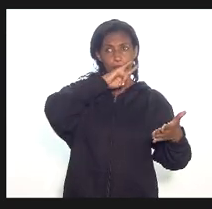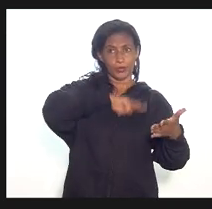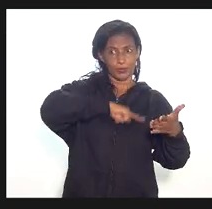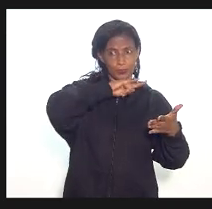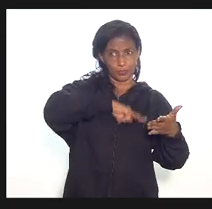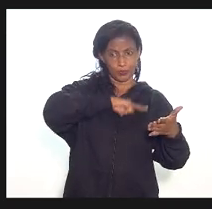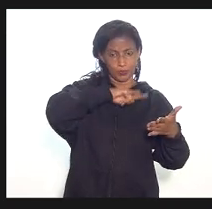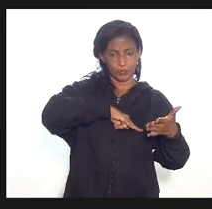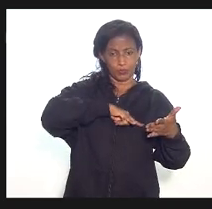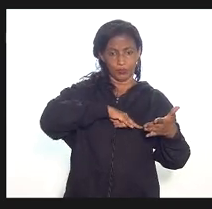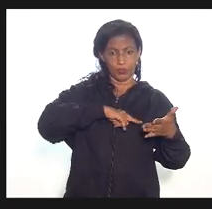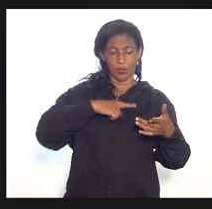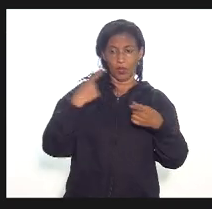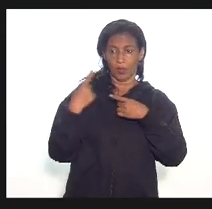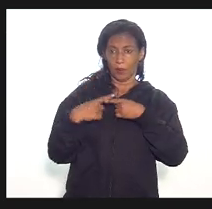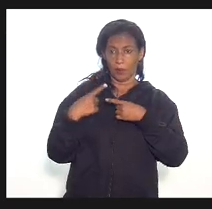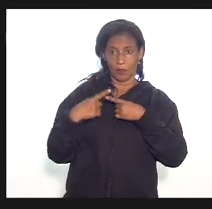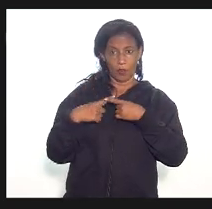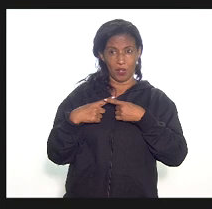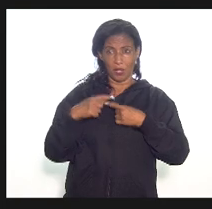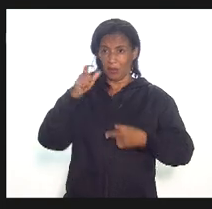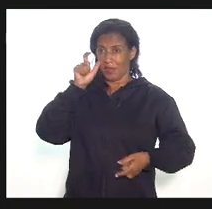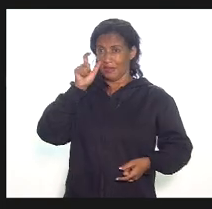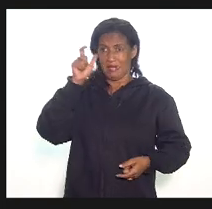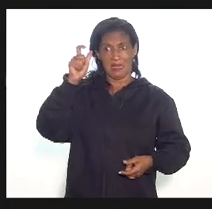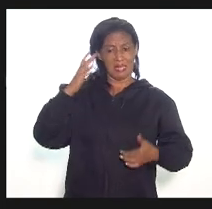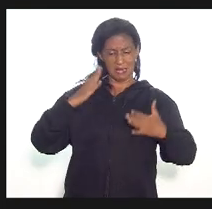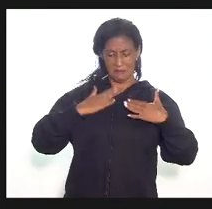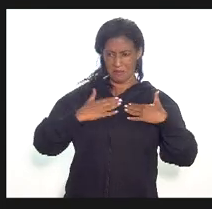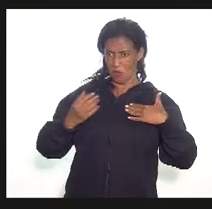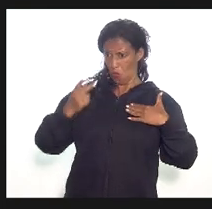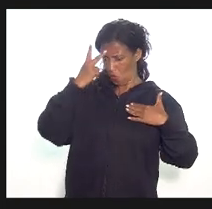porque eu não estou cavando nada para o meu interesse particular